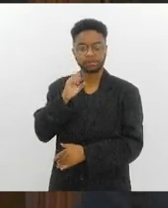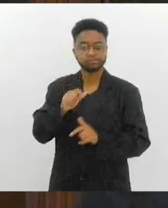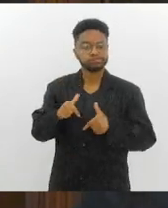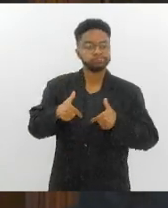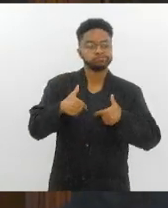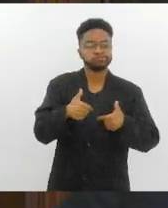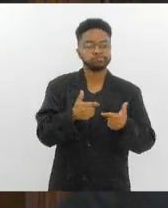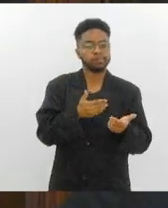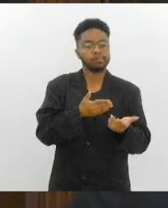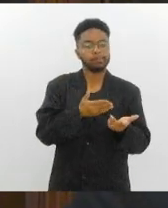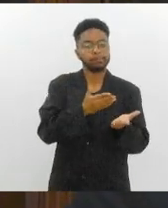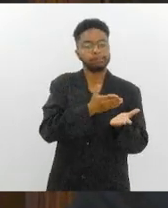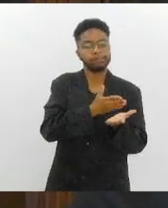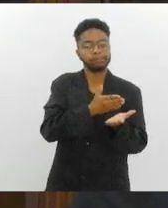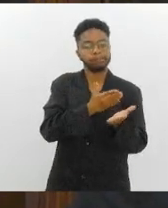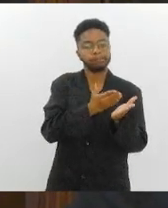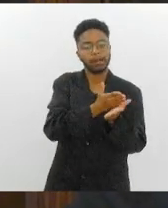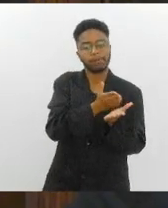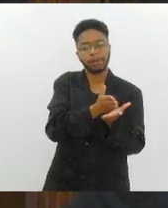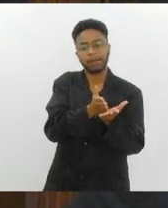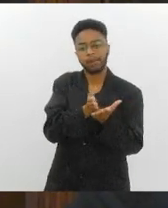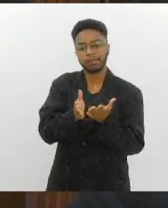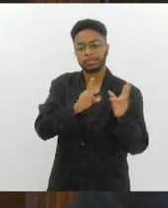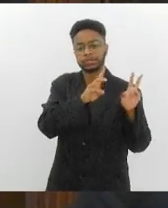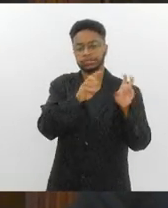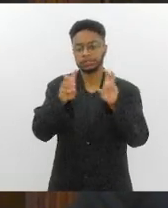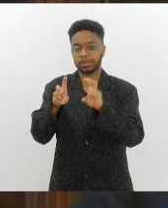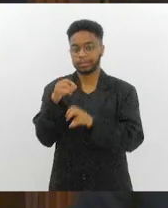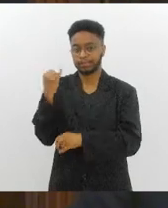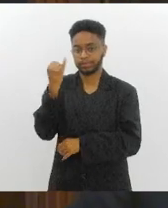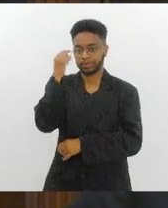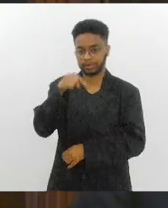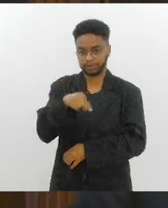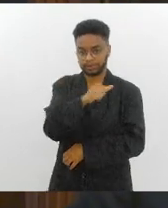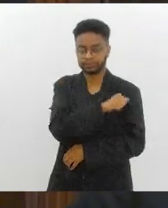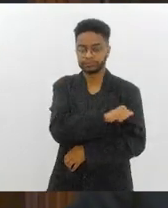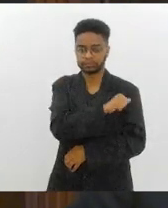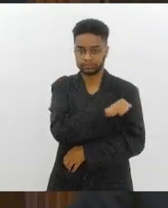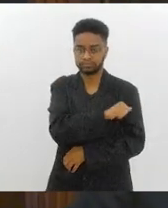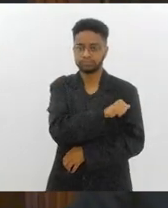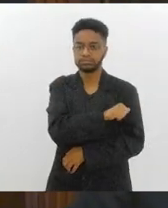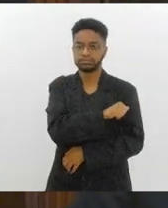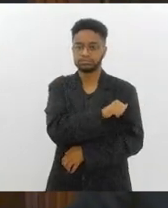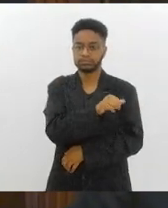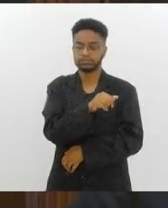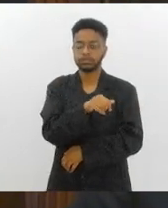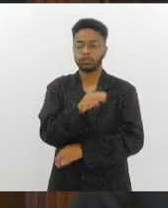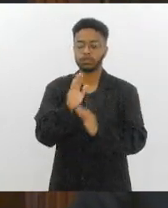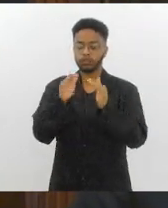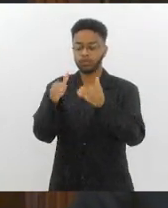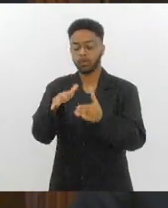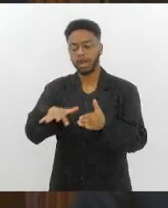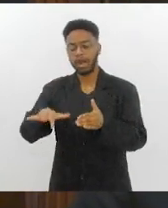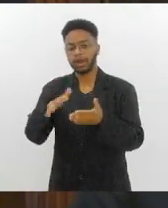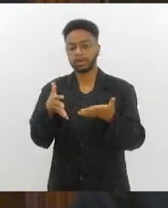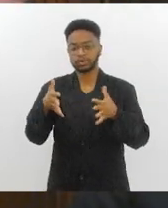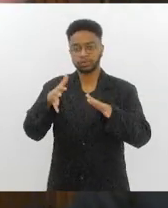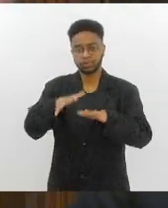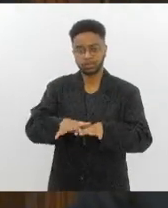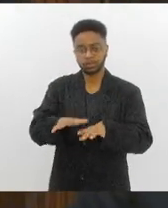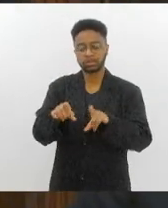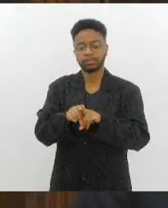são pautas muito relevantes para o Estado do Rio de Janeiro, muito na área da inclusão, na área da